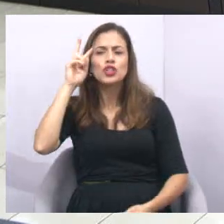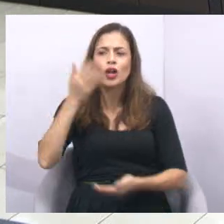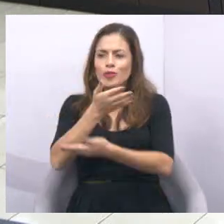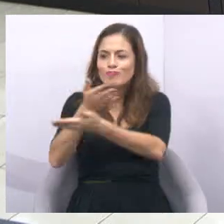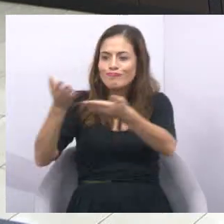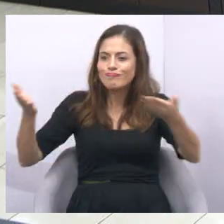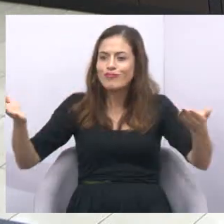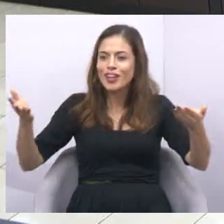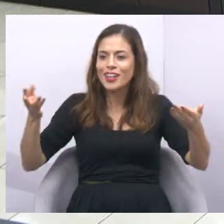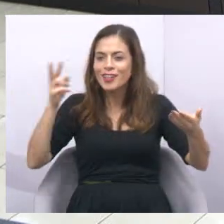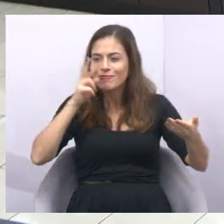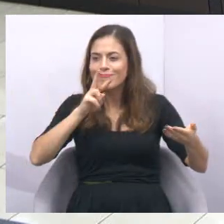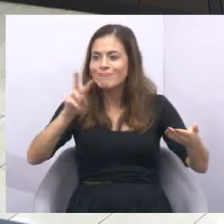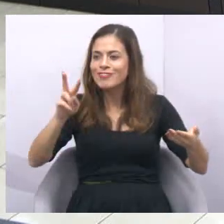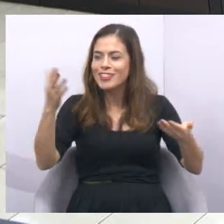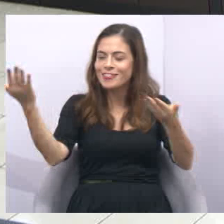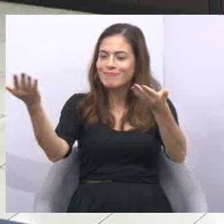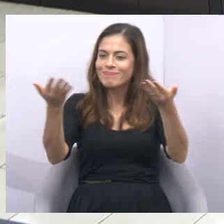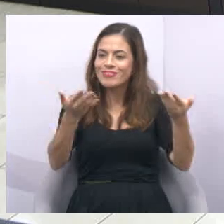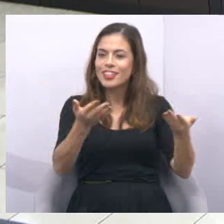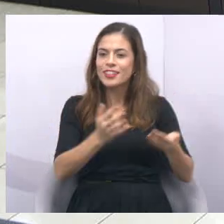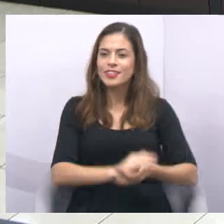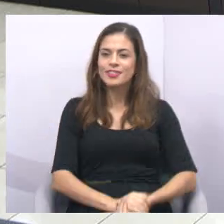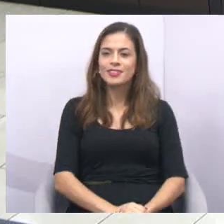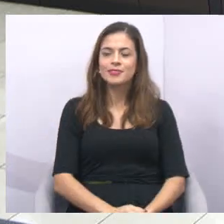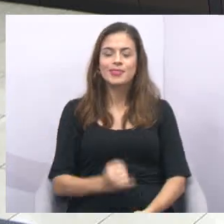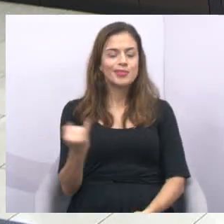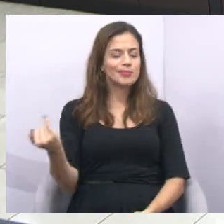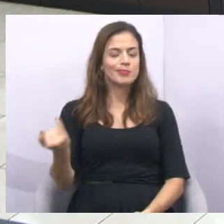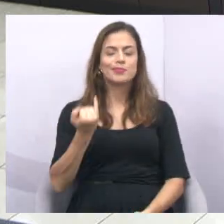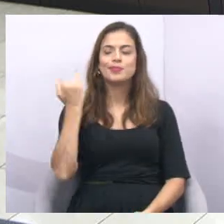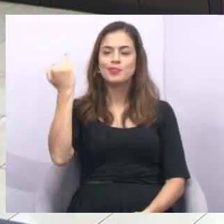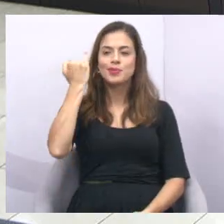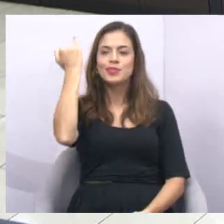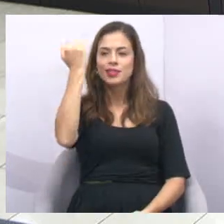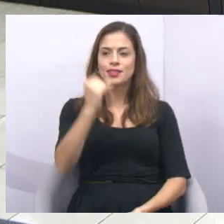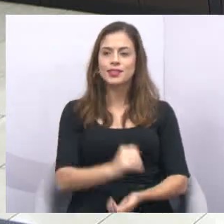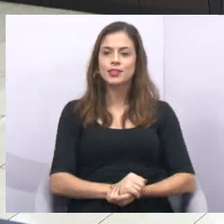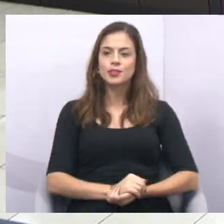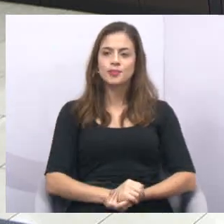ó. Vocês estão vendo a história na frente de vocês. Isso é muito importante.